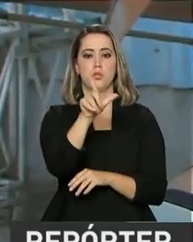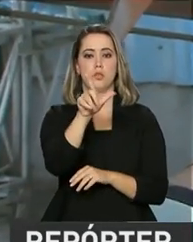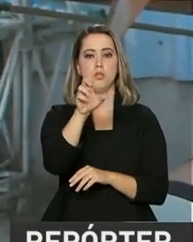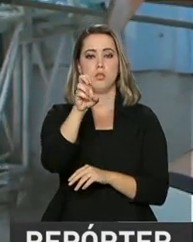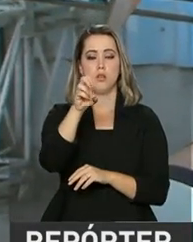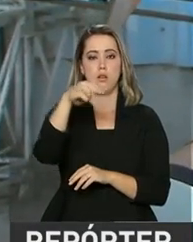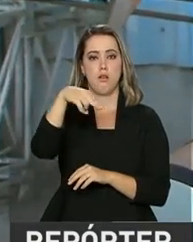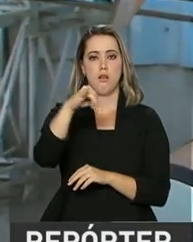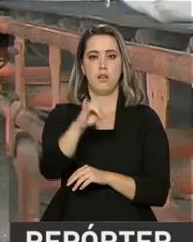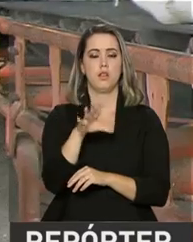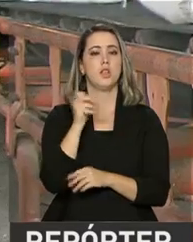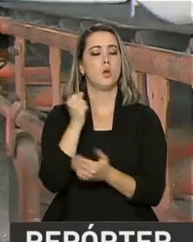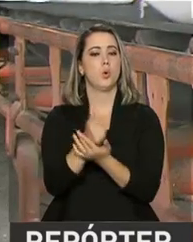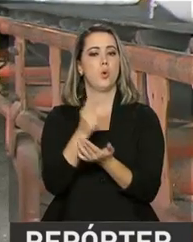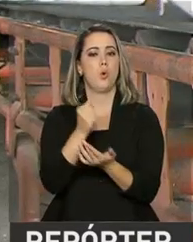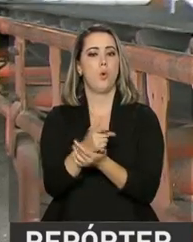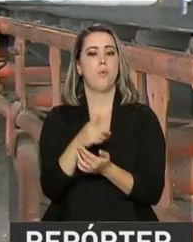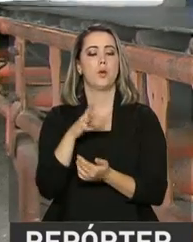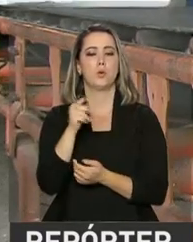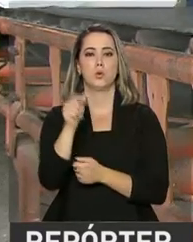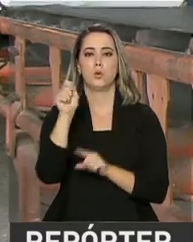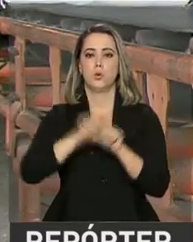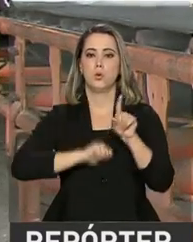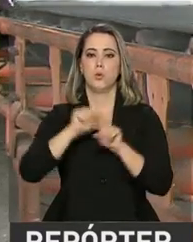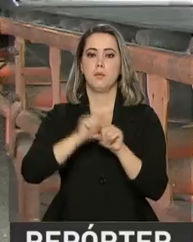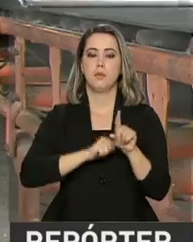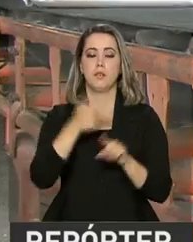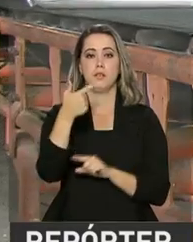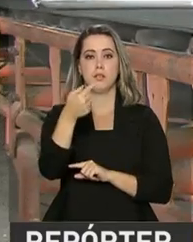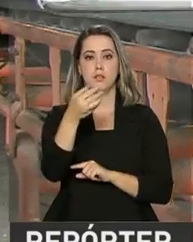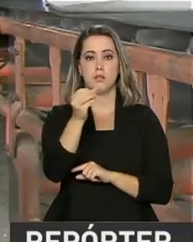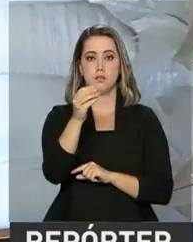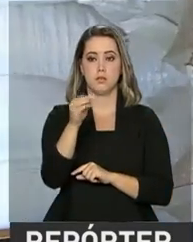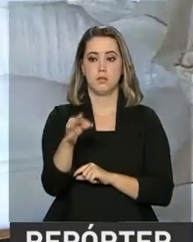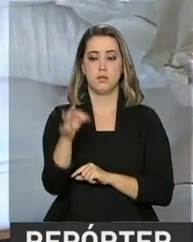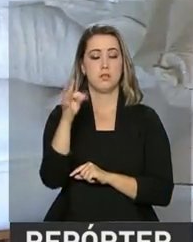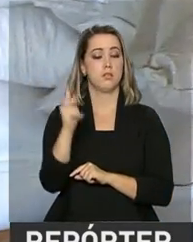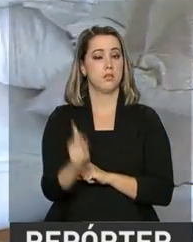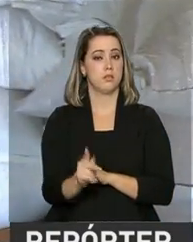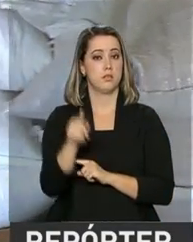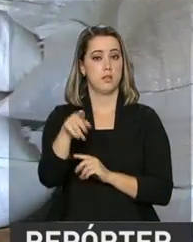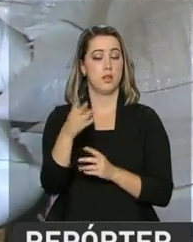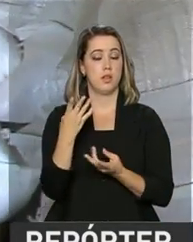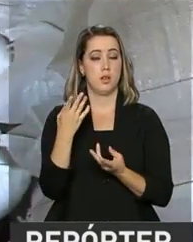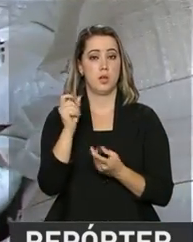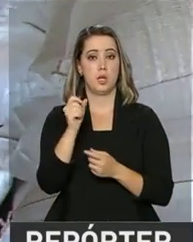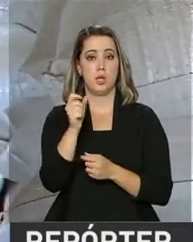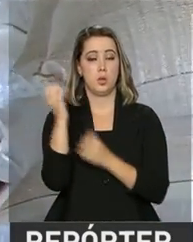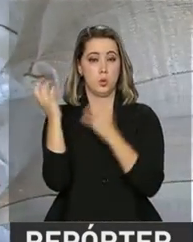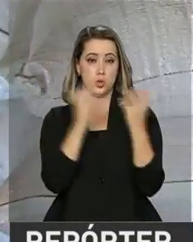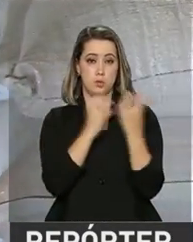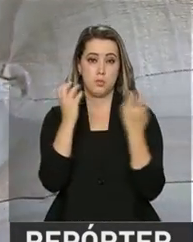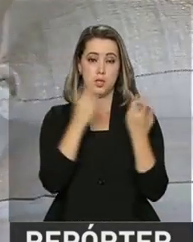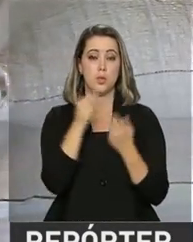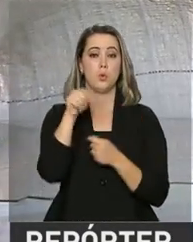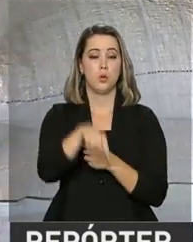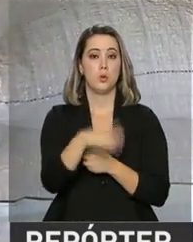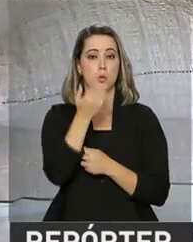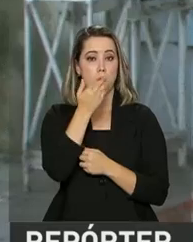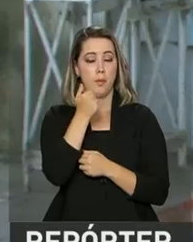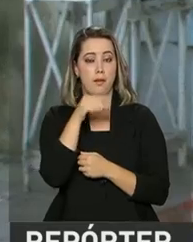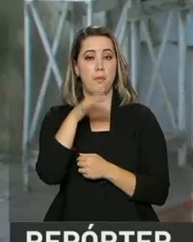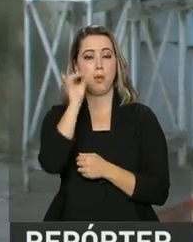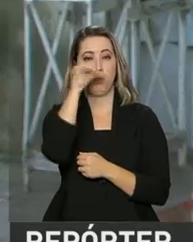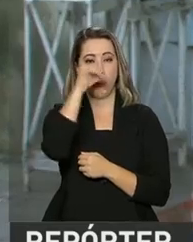compra da Conab todo mês 700 quilos de milho para usar como ração na sua criação de bois, galinhas e